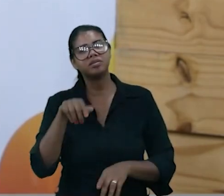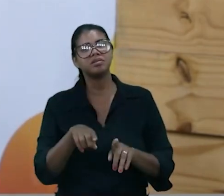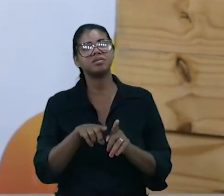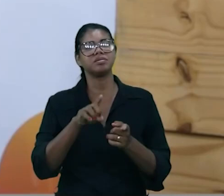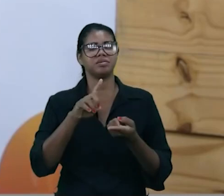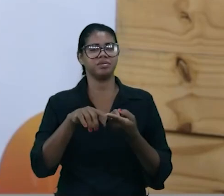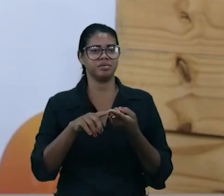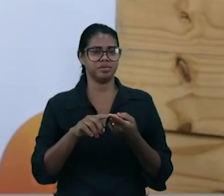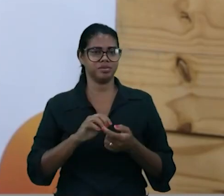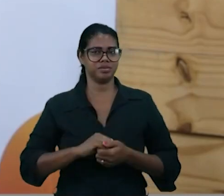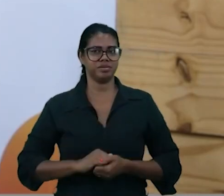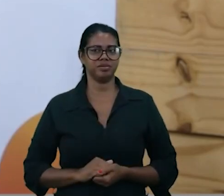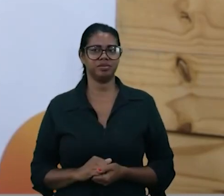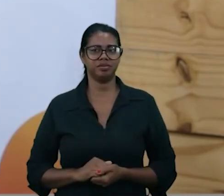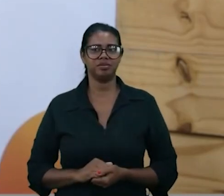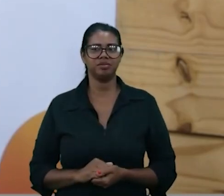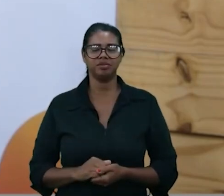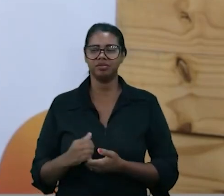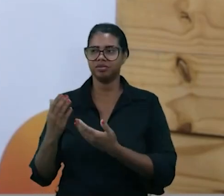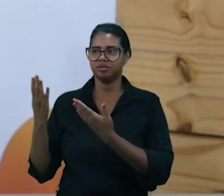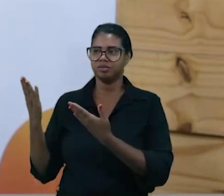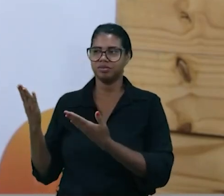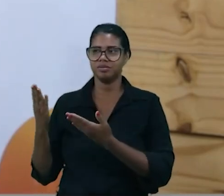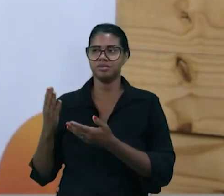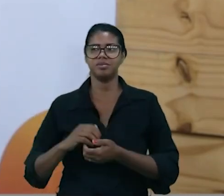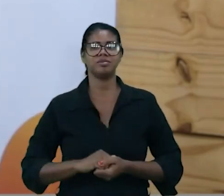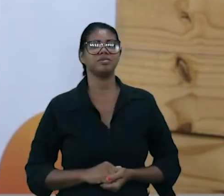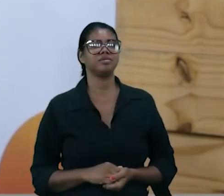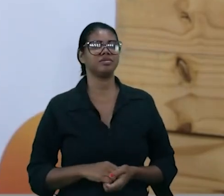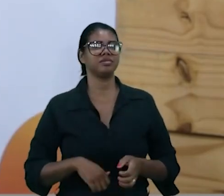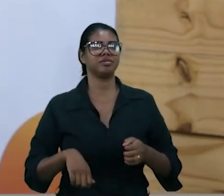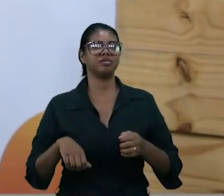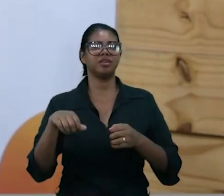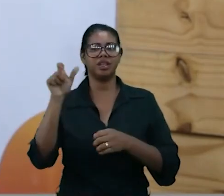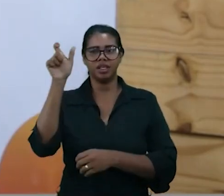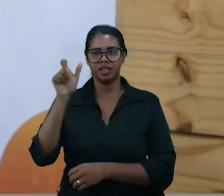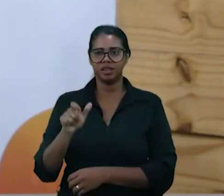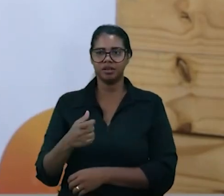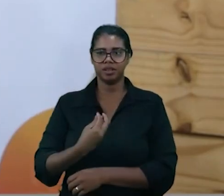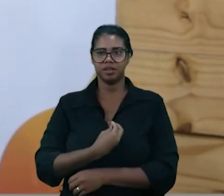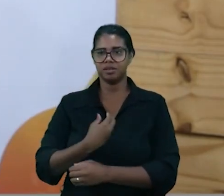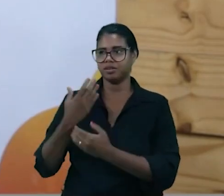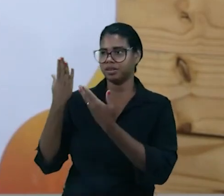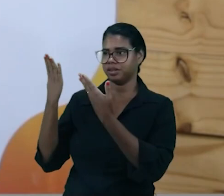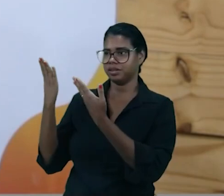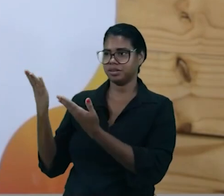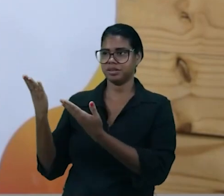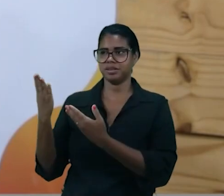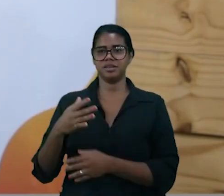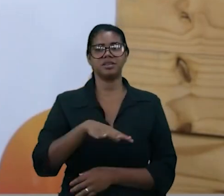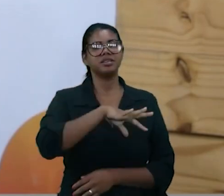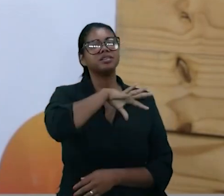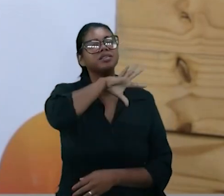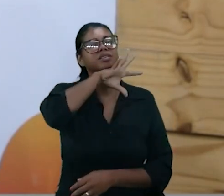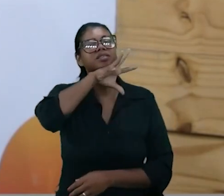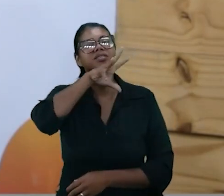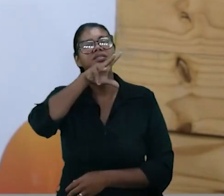sou a principal categoria, substância. E a partir de mim, derivam todas as demais